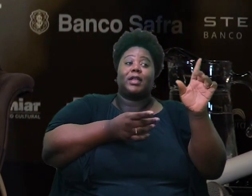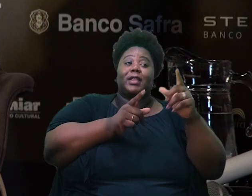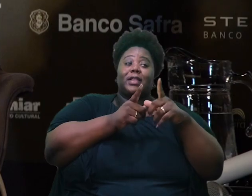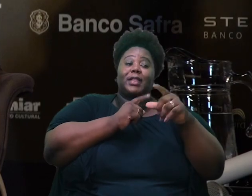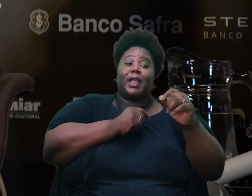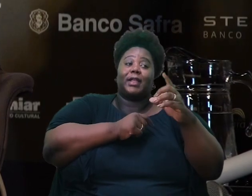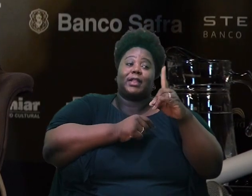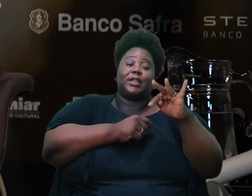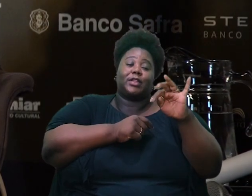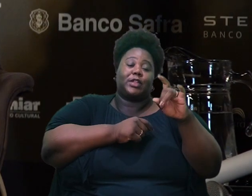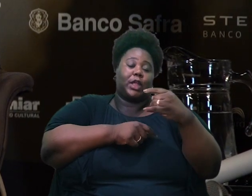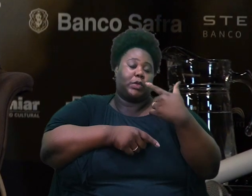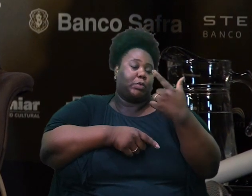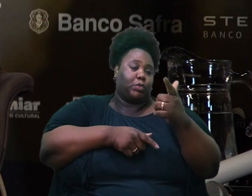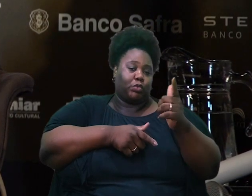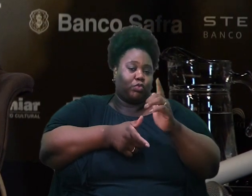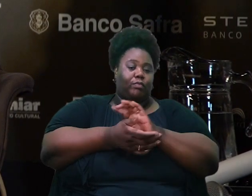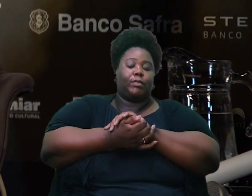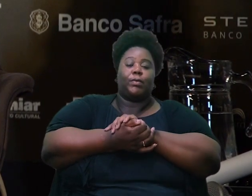ditadura, né?